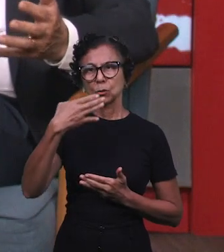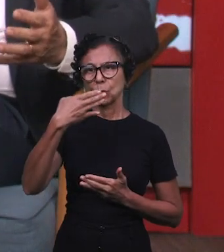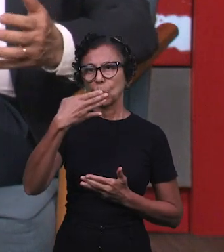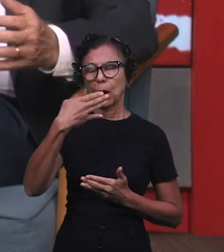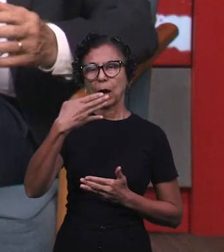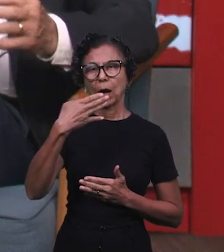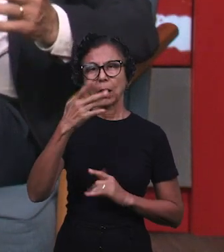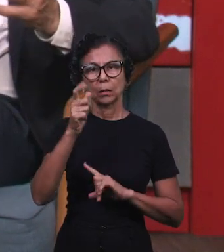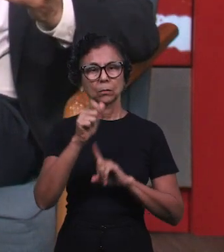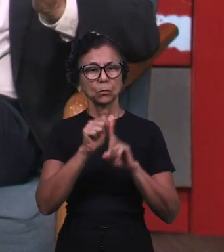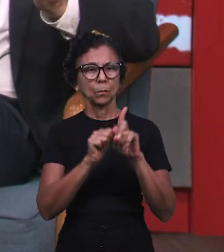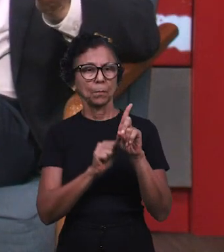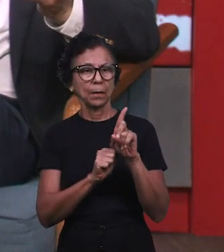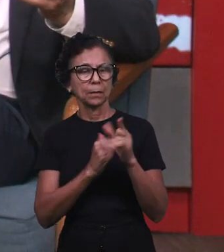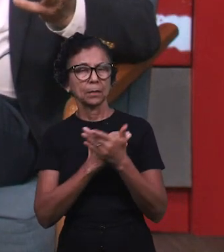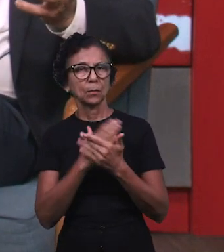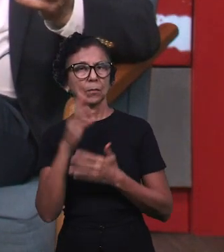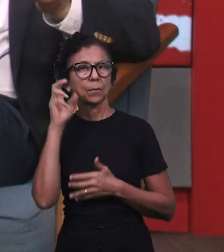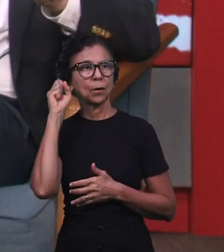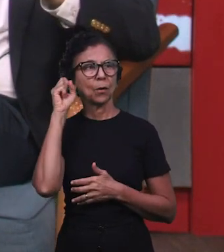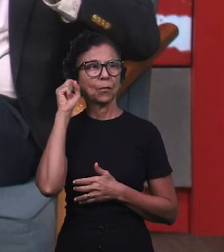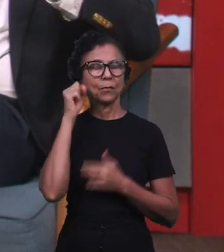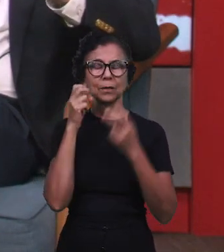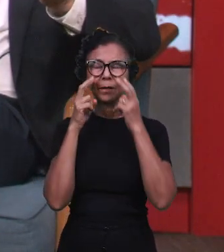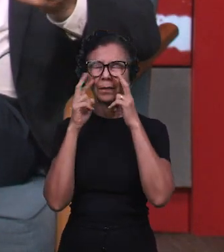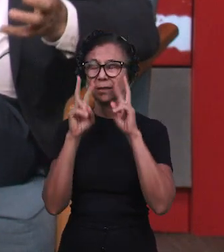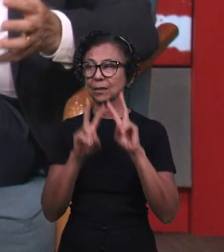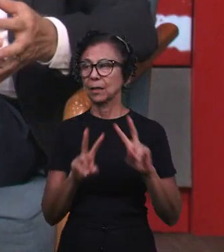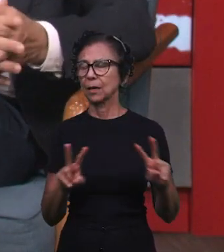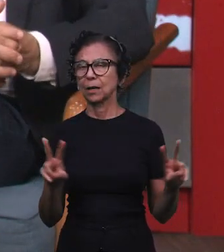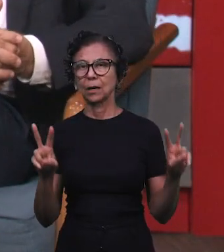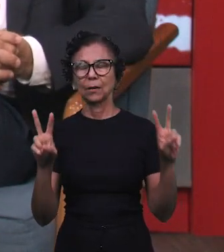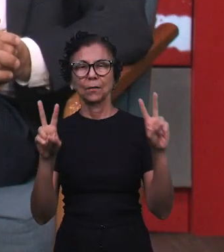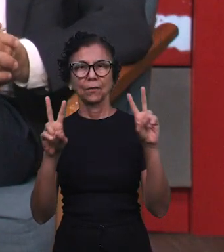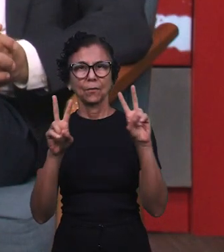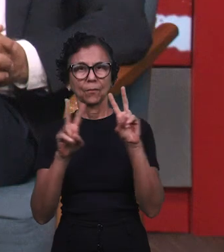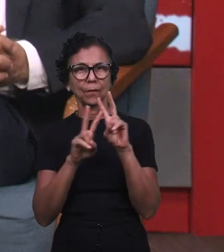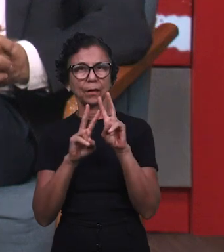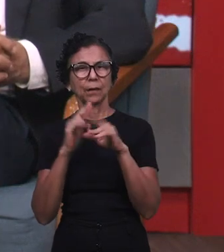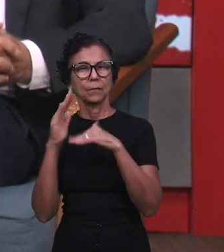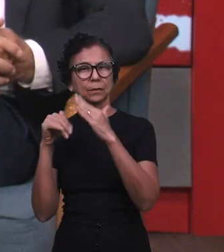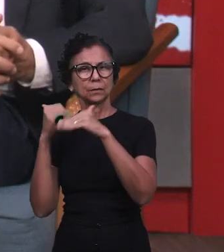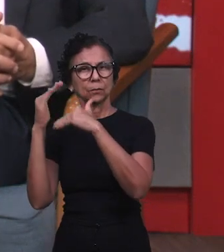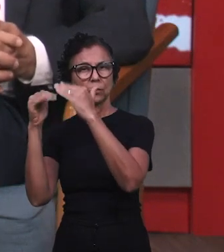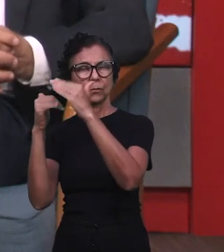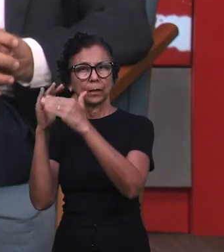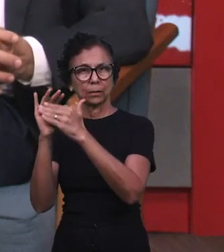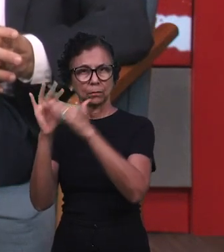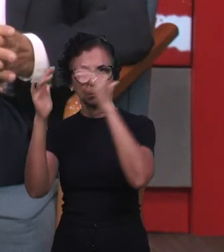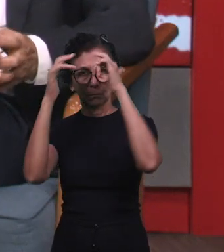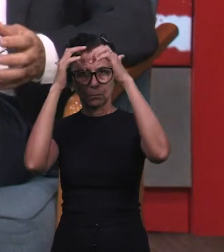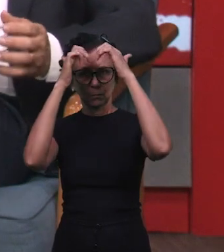a ouvir, ela começa a ver, ela começa a ter o amadurecimento do seu sistema nervoso.